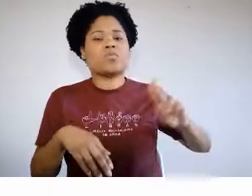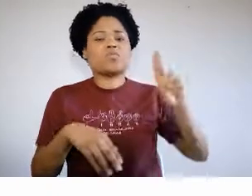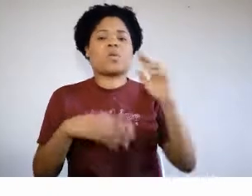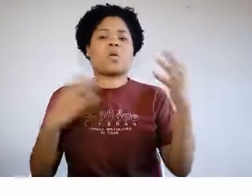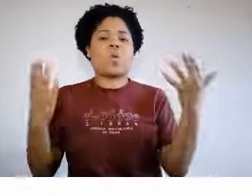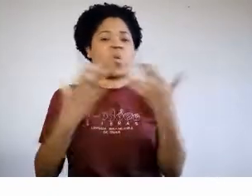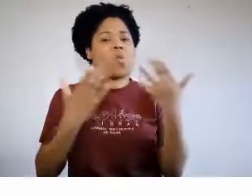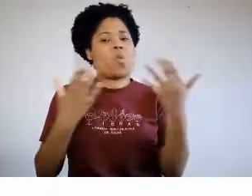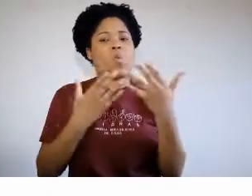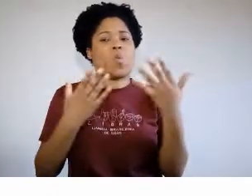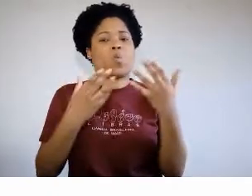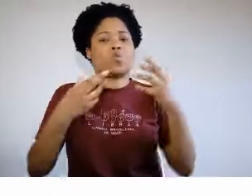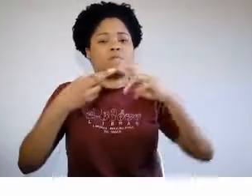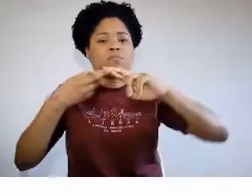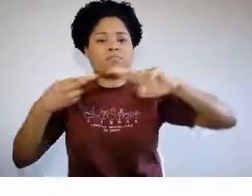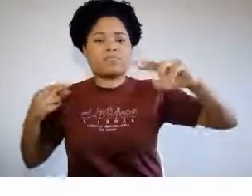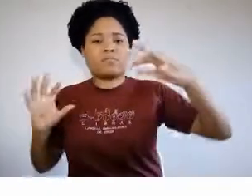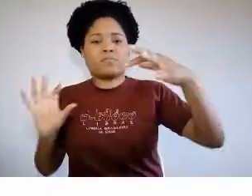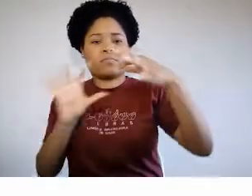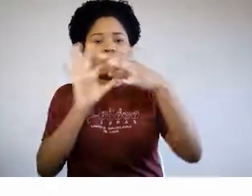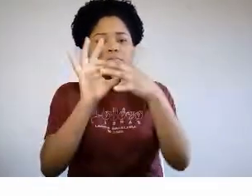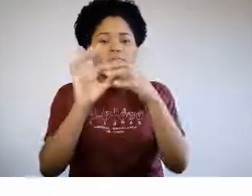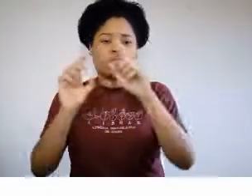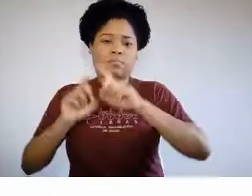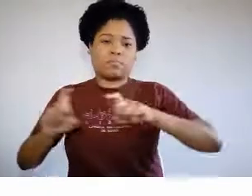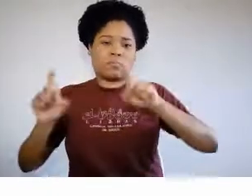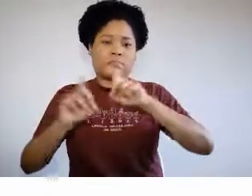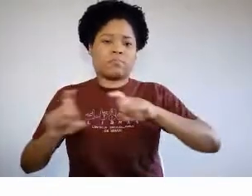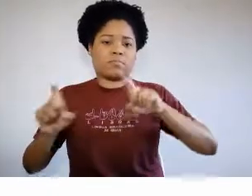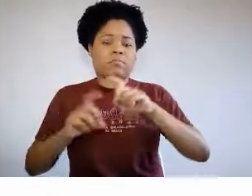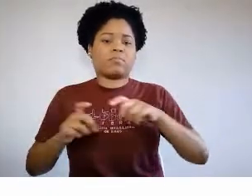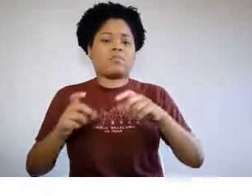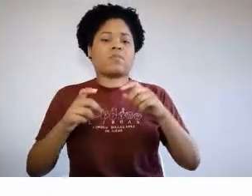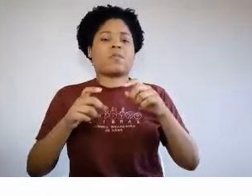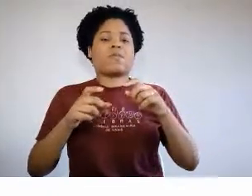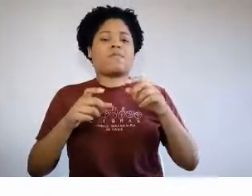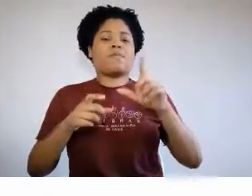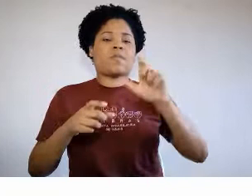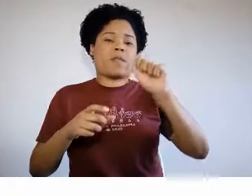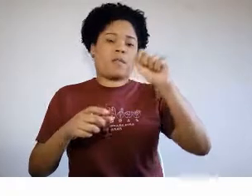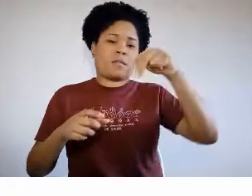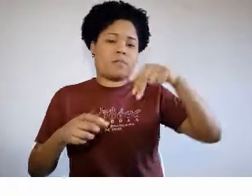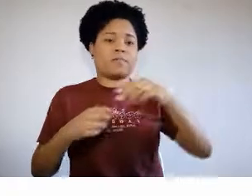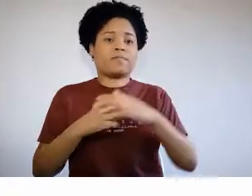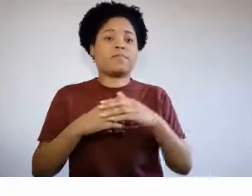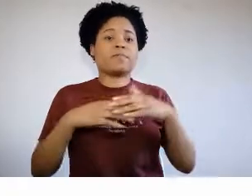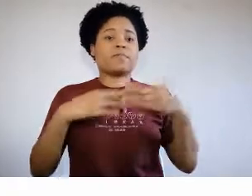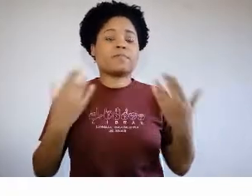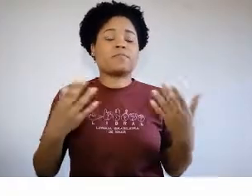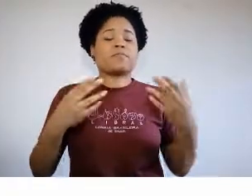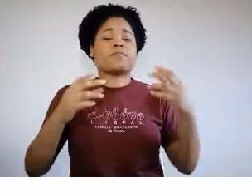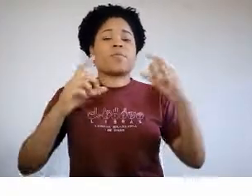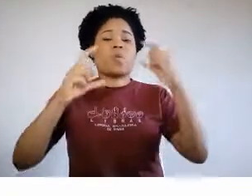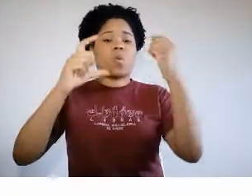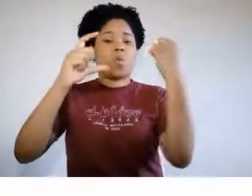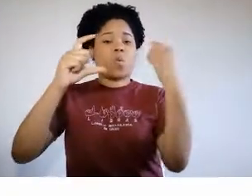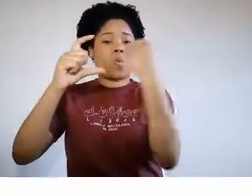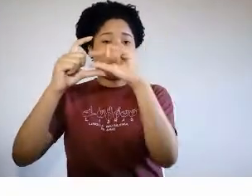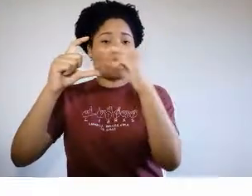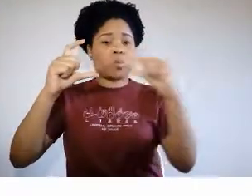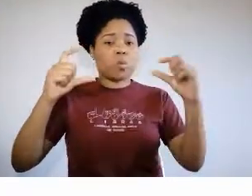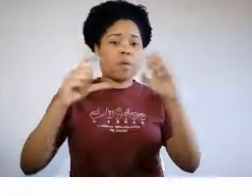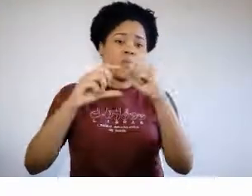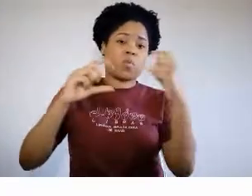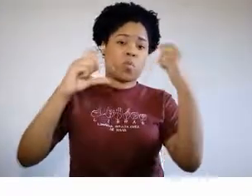mais utilizados no momento para interligar, né, computadores, rede local. Então, olha, tanto o hub